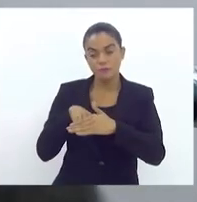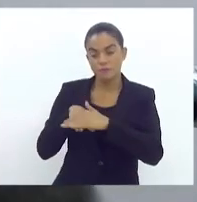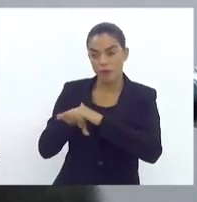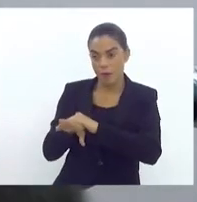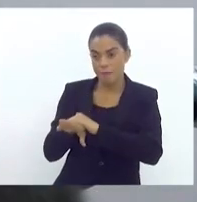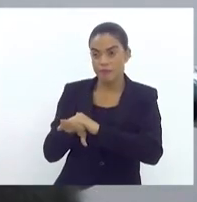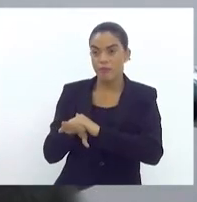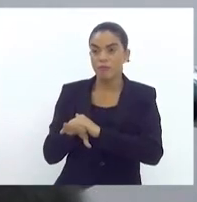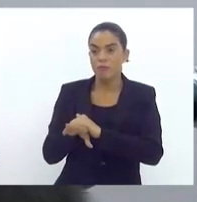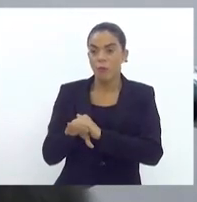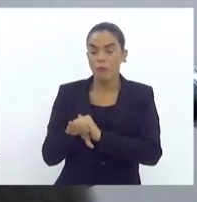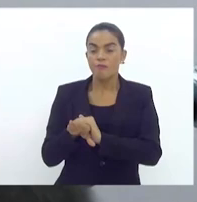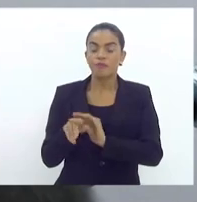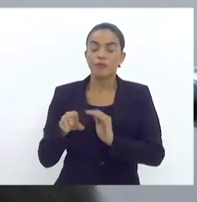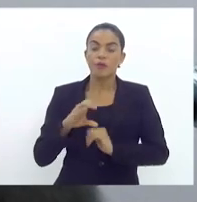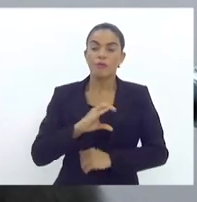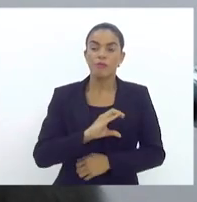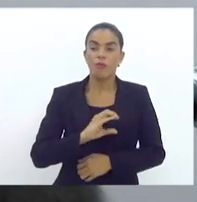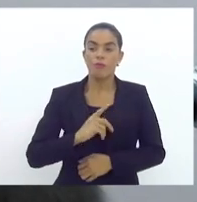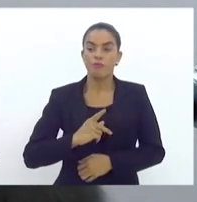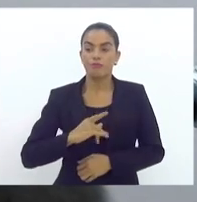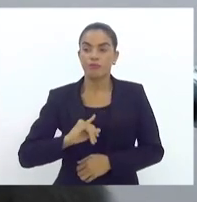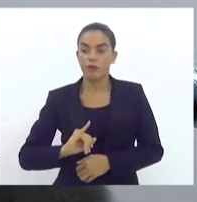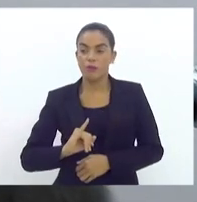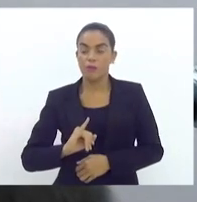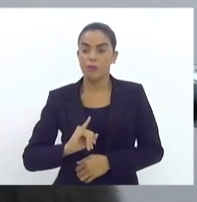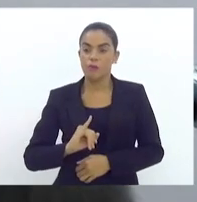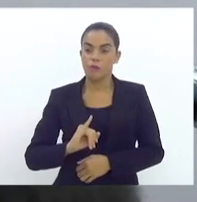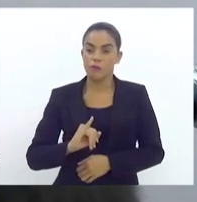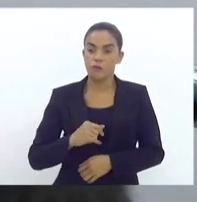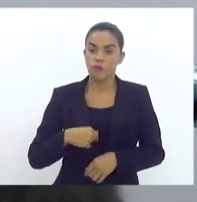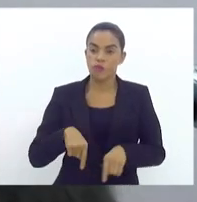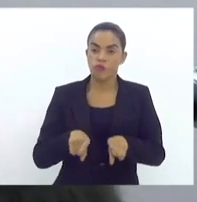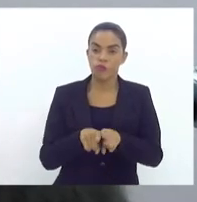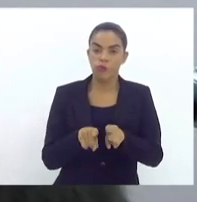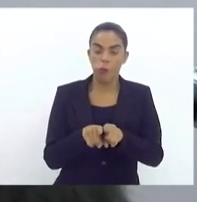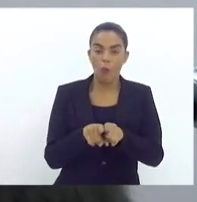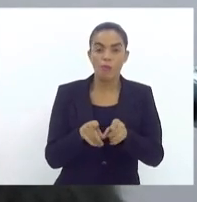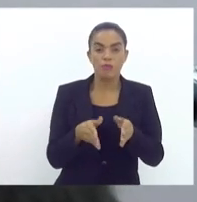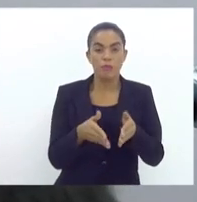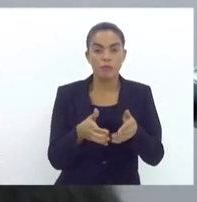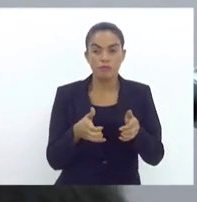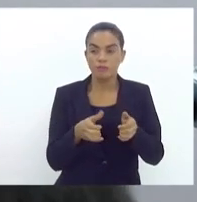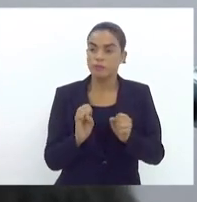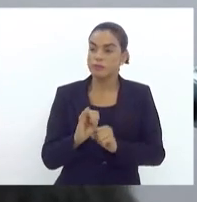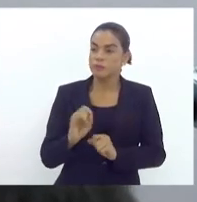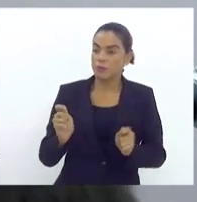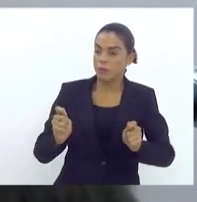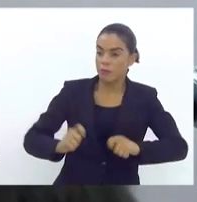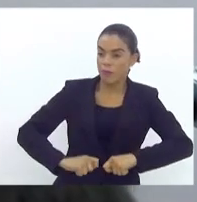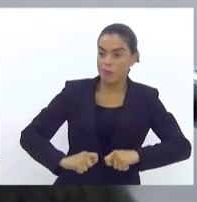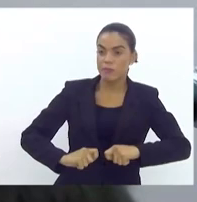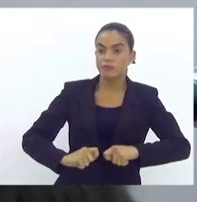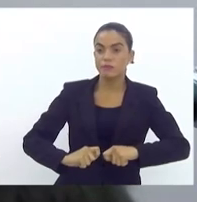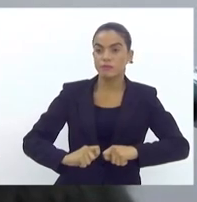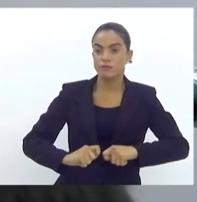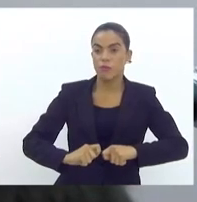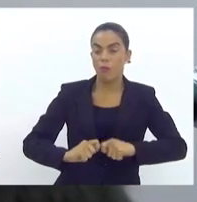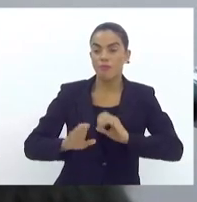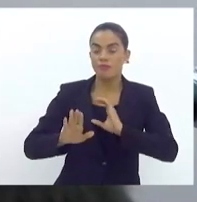anais aqui da CPI e pedir se o senhor poderia nos mandar